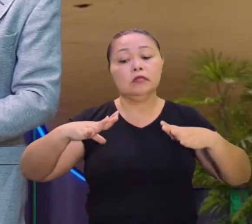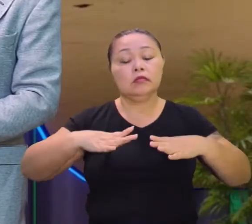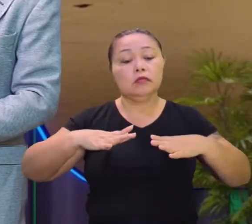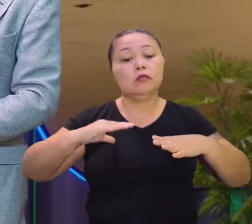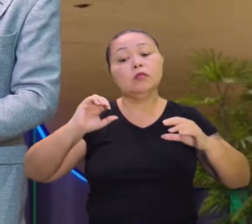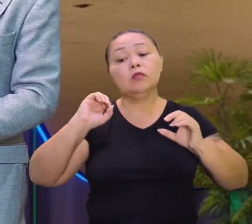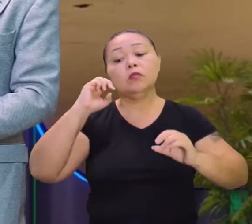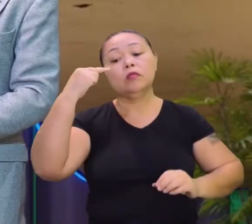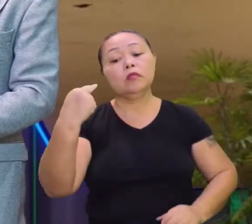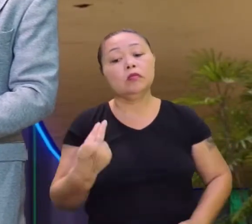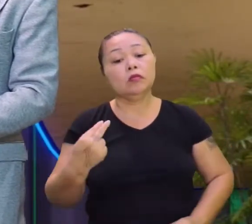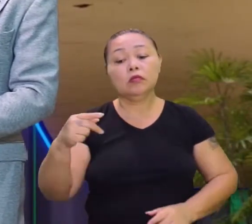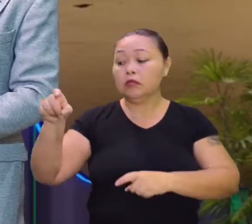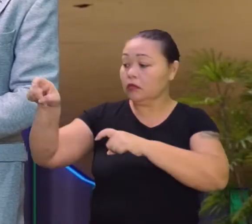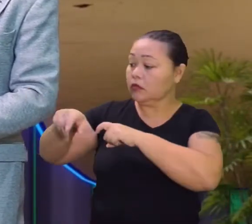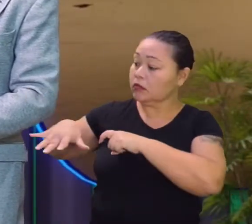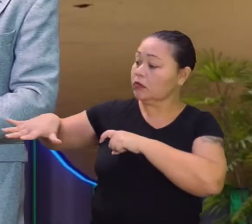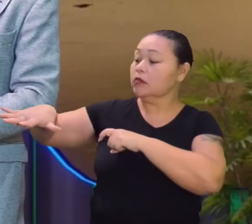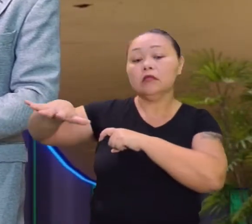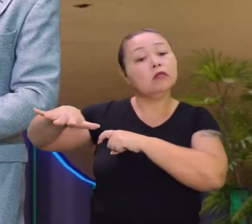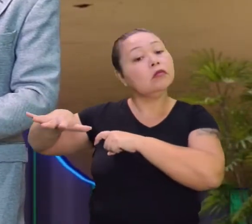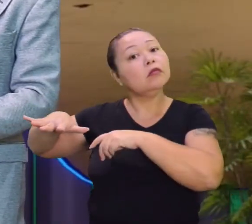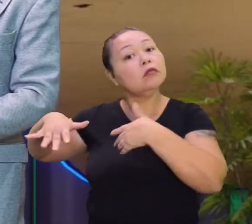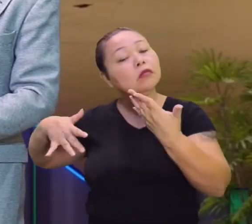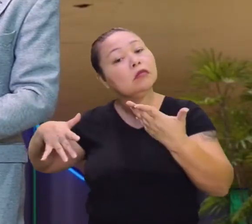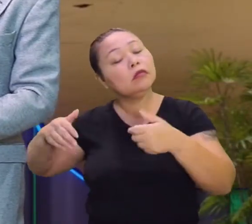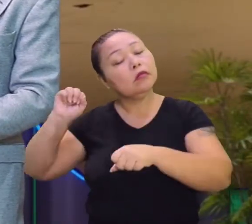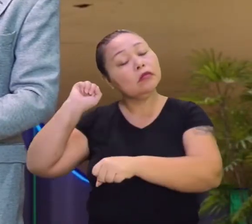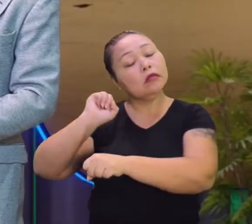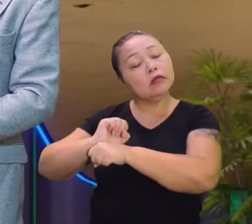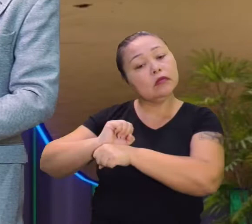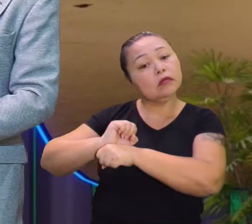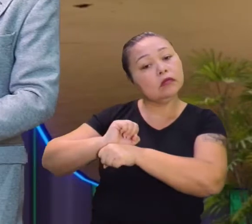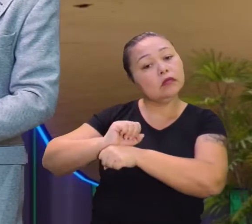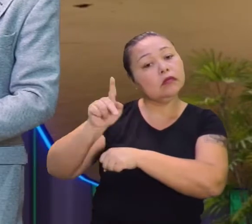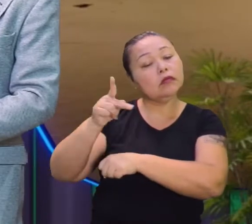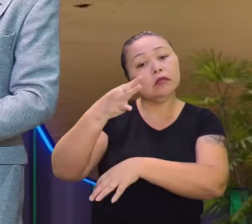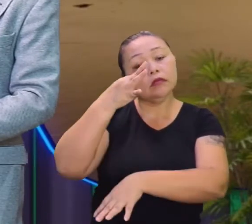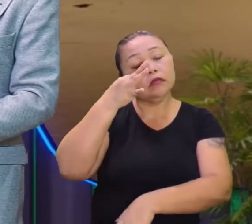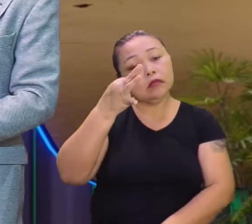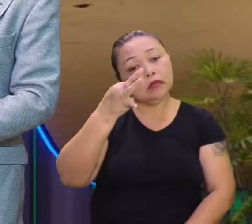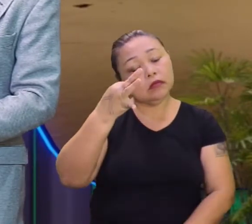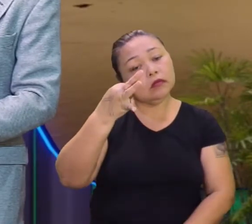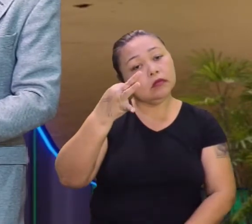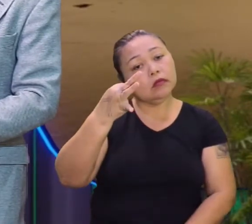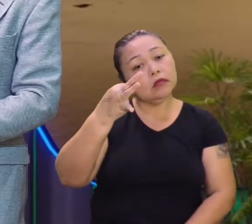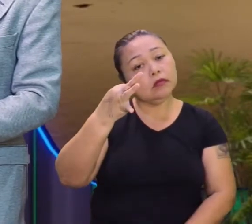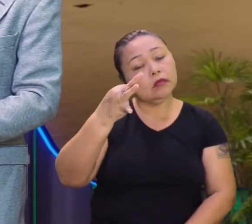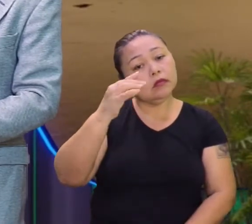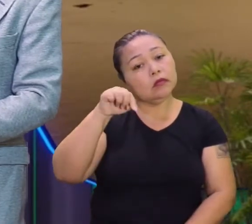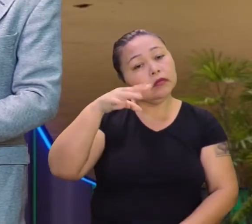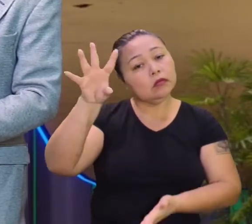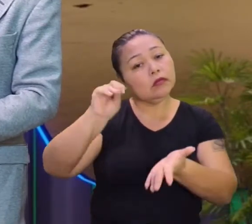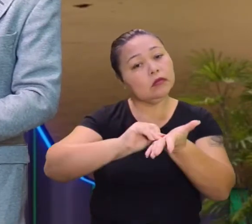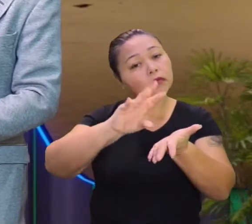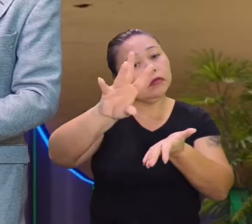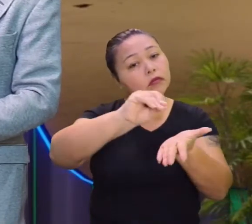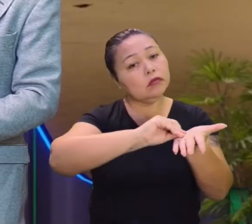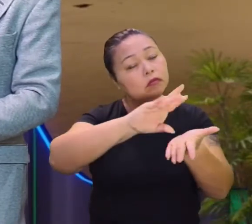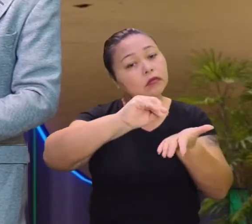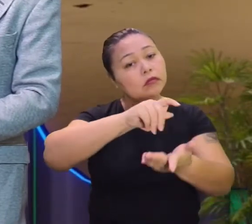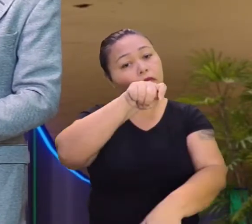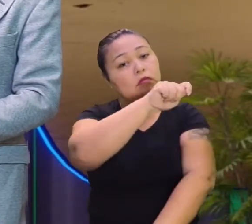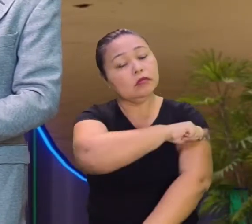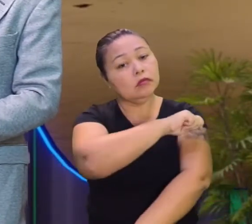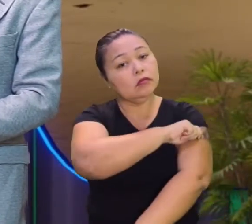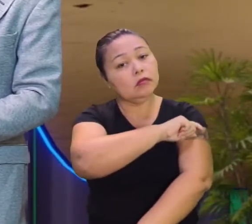cidade ou no campo? Dá o play aí, professor presencial, e coleta essa informação